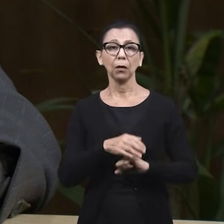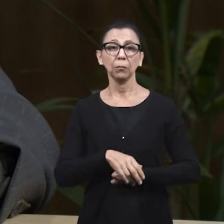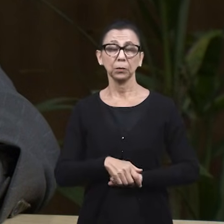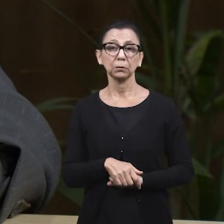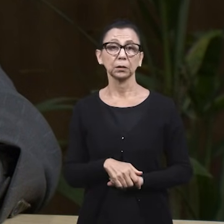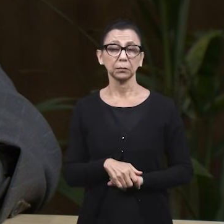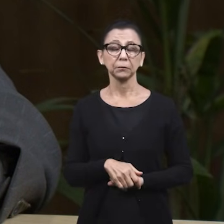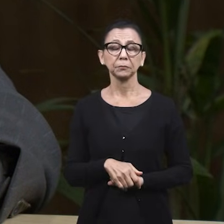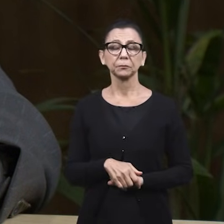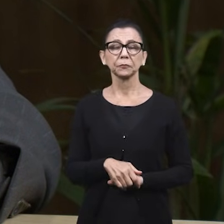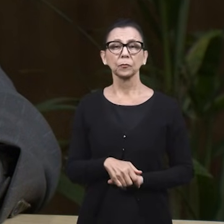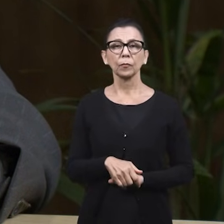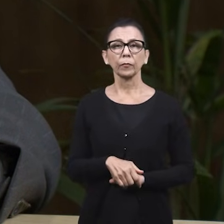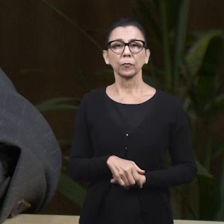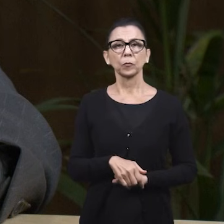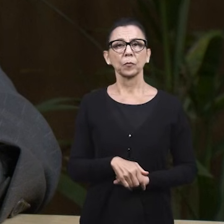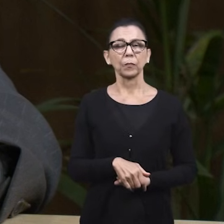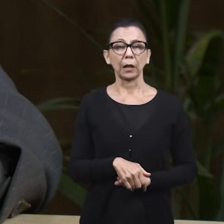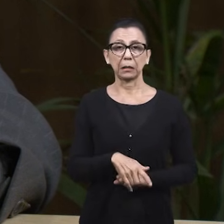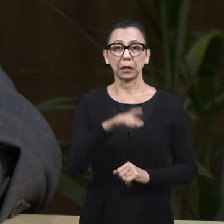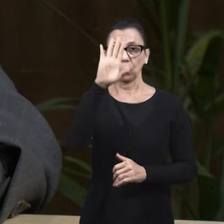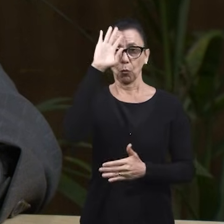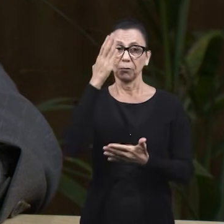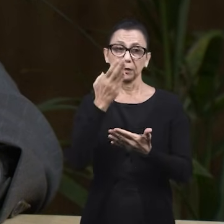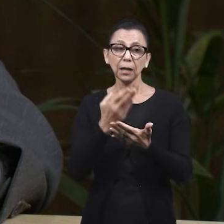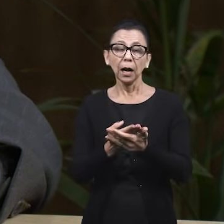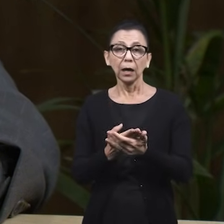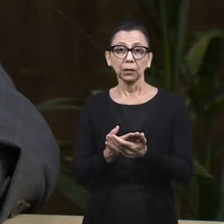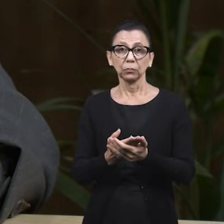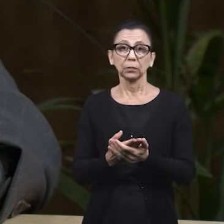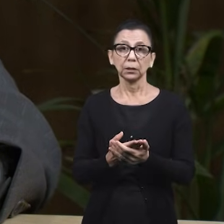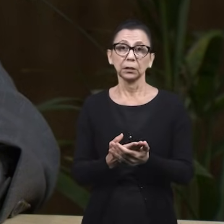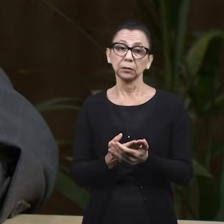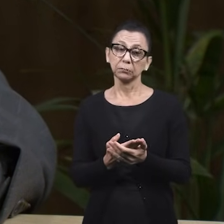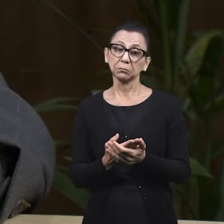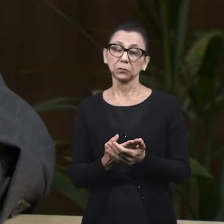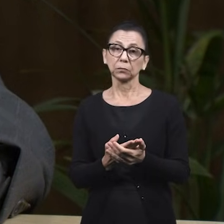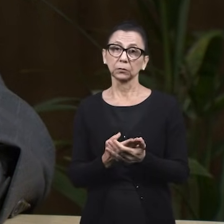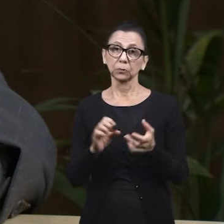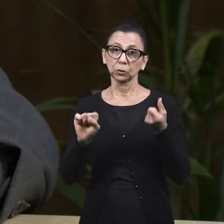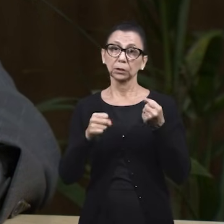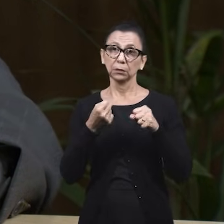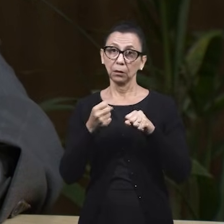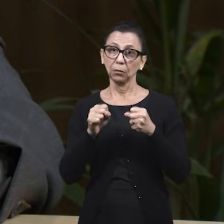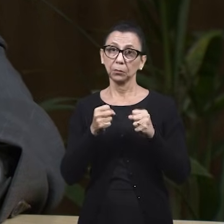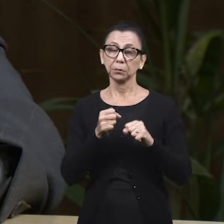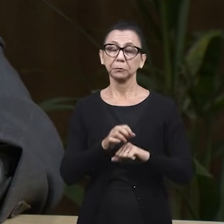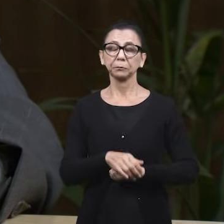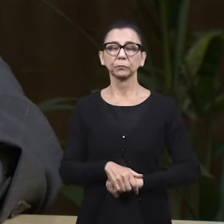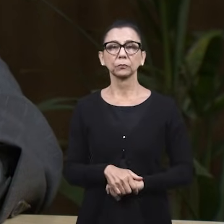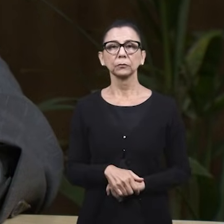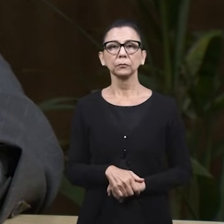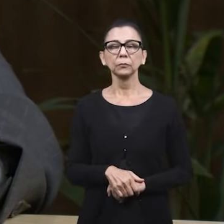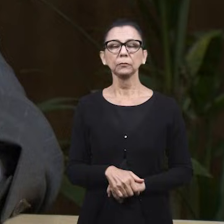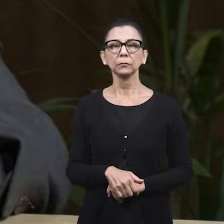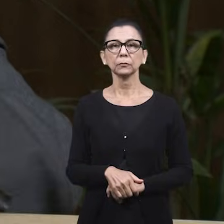até credibilidade a ele, né? Dando credibilidade ao salmo. E ele